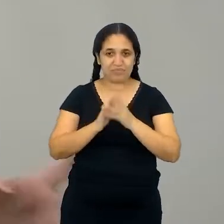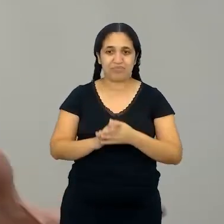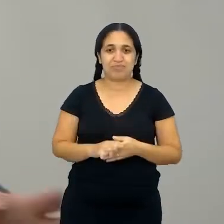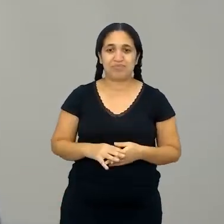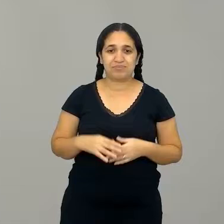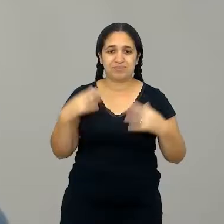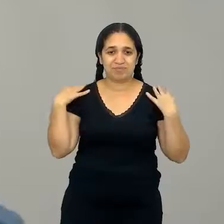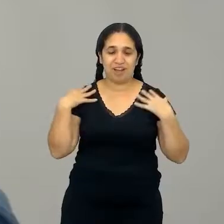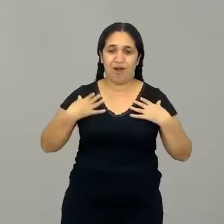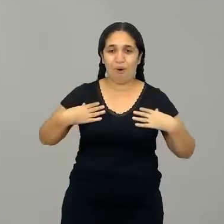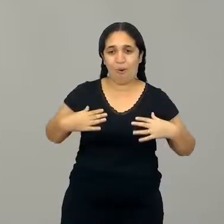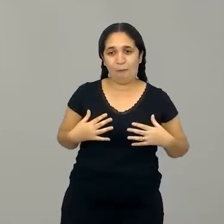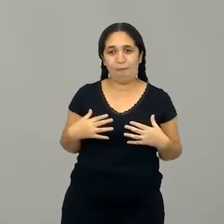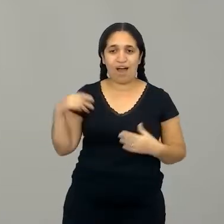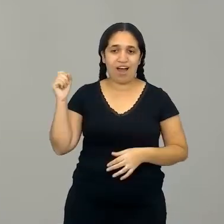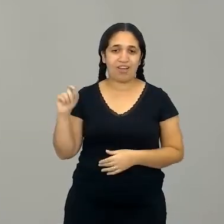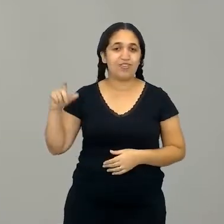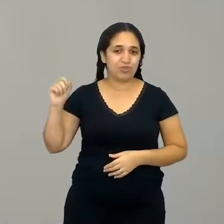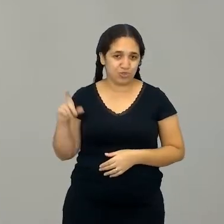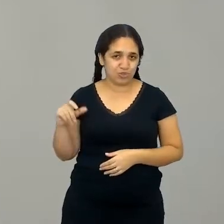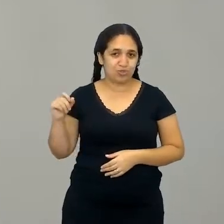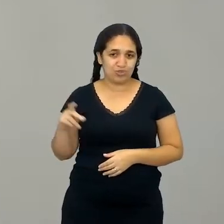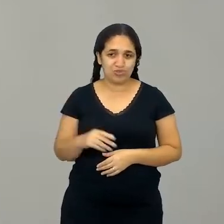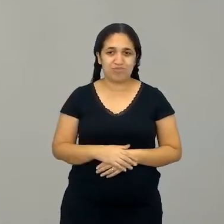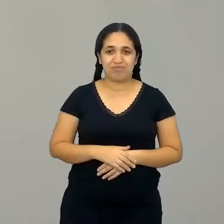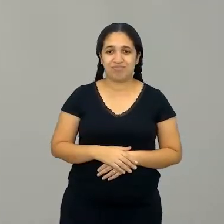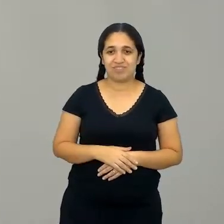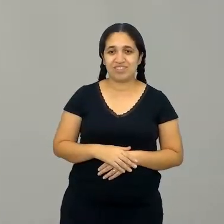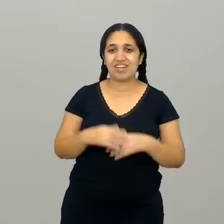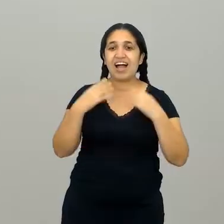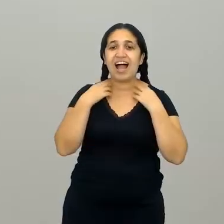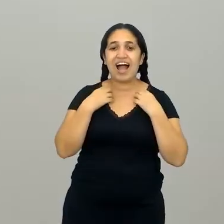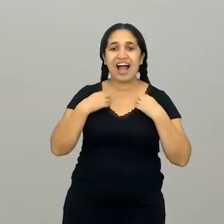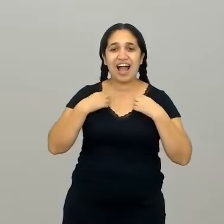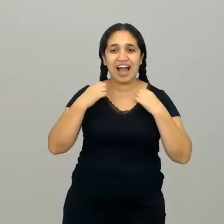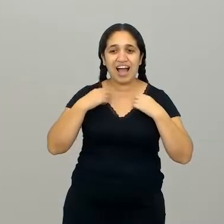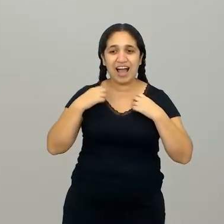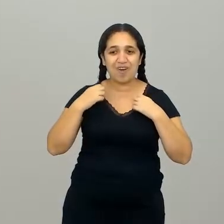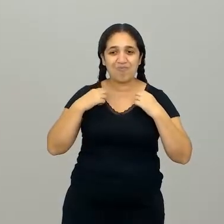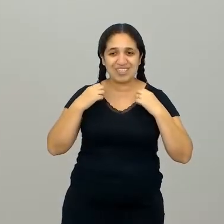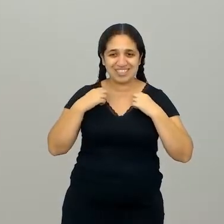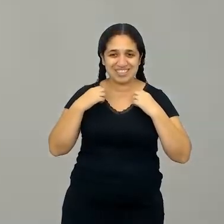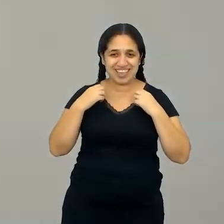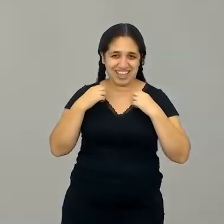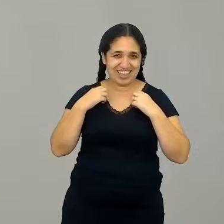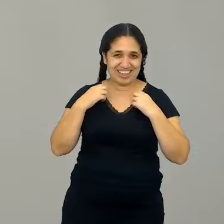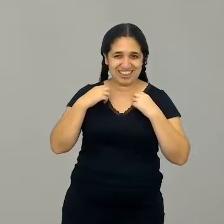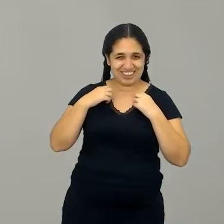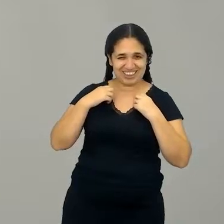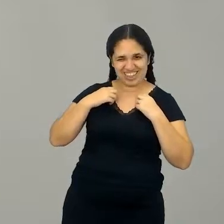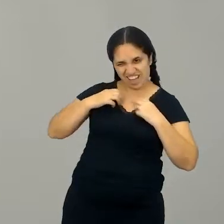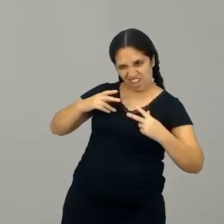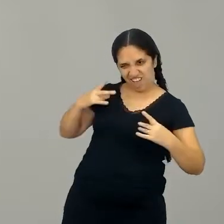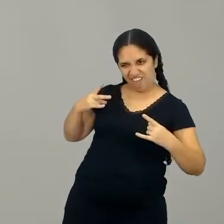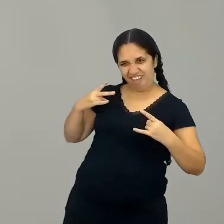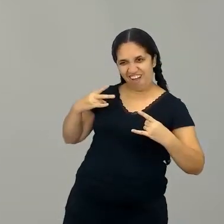roupa basicamente na cor azul. Com uma camiseta do Led Zeppelin. Isso, The Song Remains the